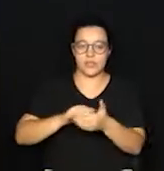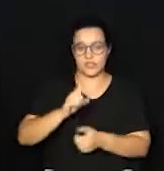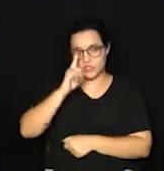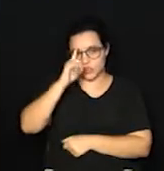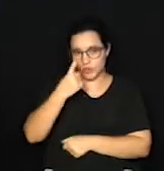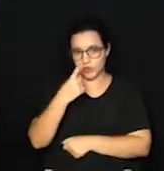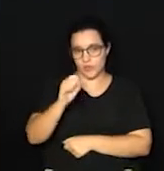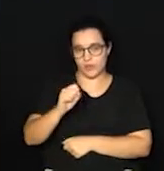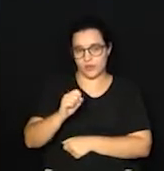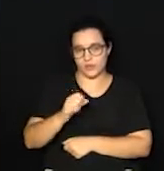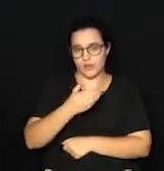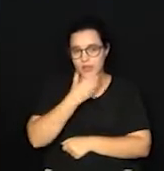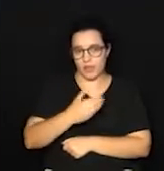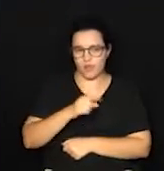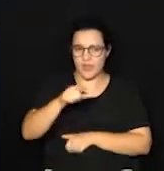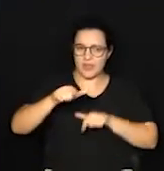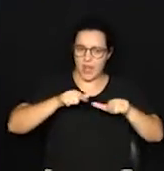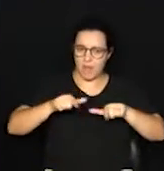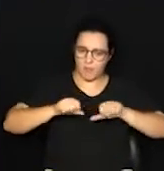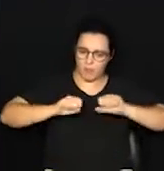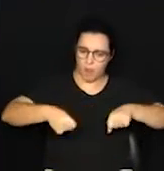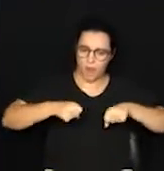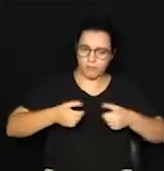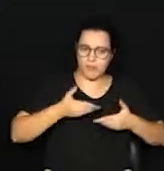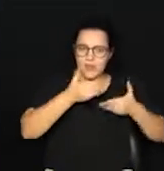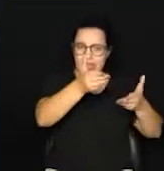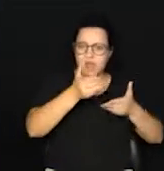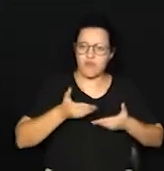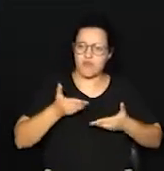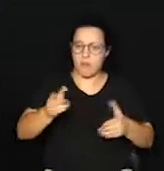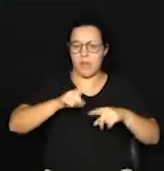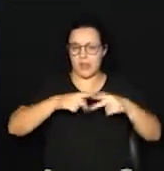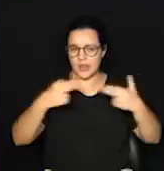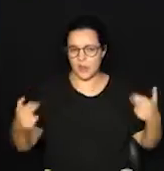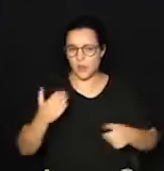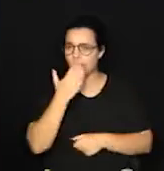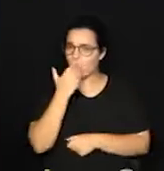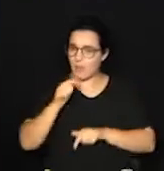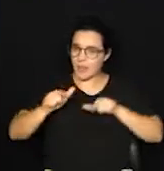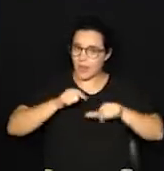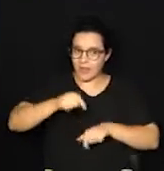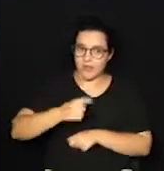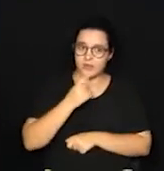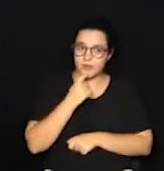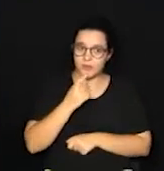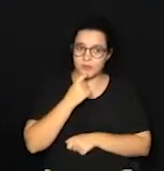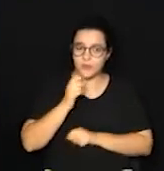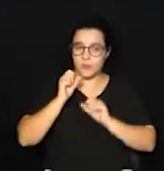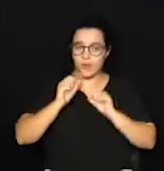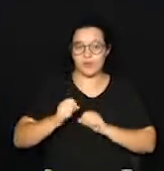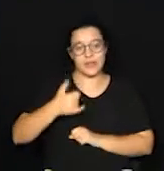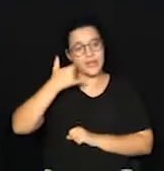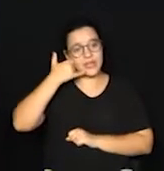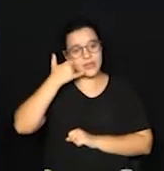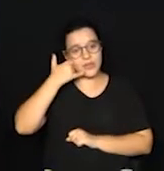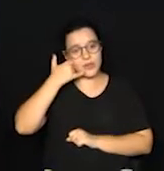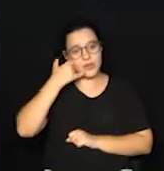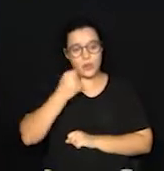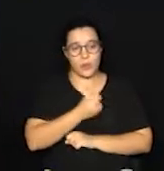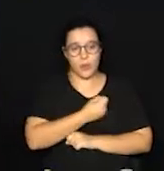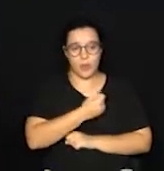Você que atua com a entrega de mercadorias, é um motoboy, trabalha aqui em Campinas, pode usar o Disque Saúde, que